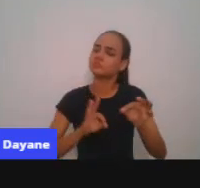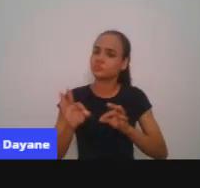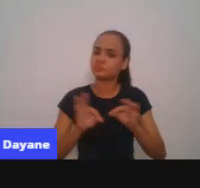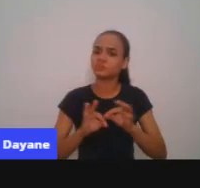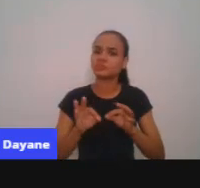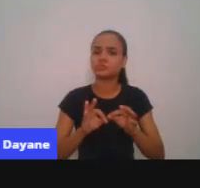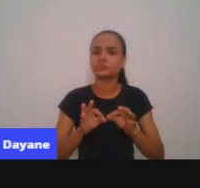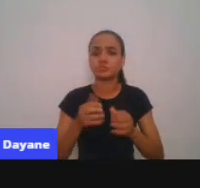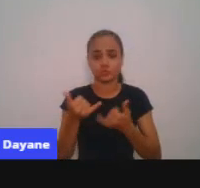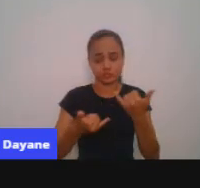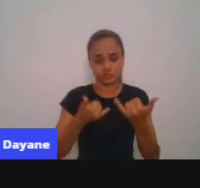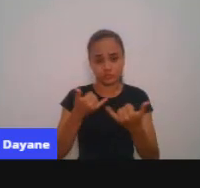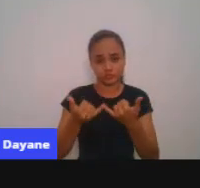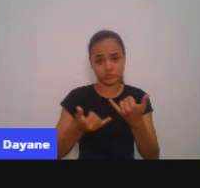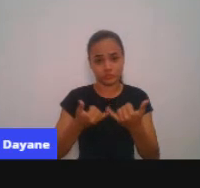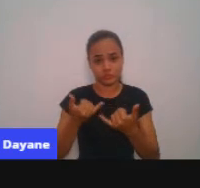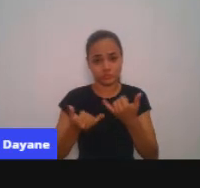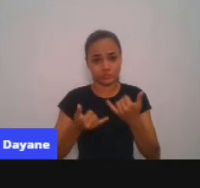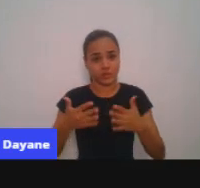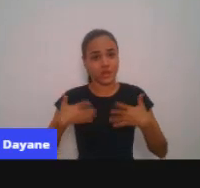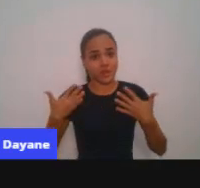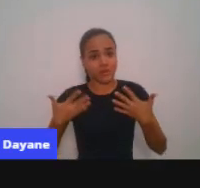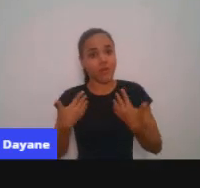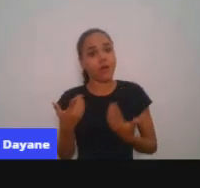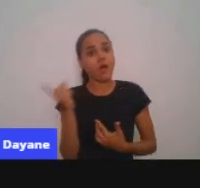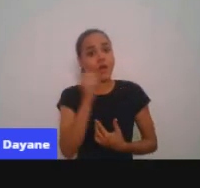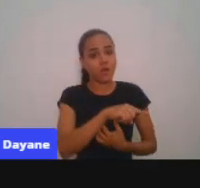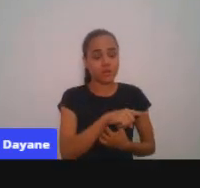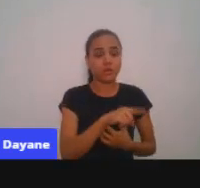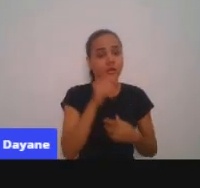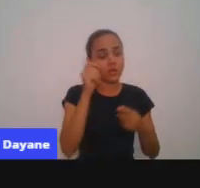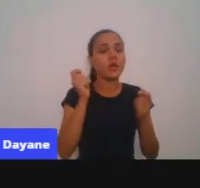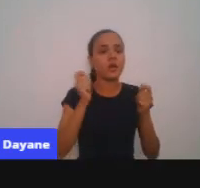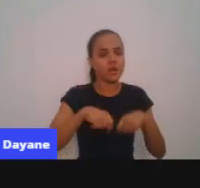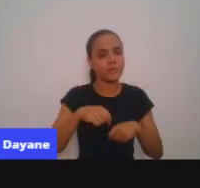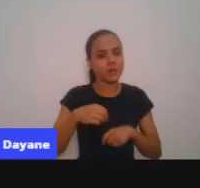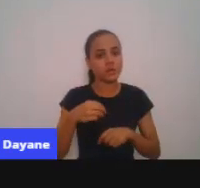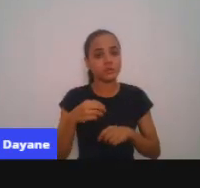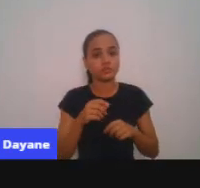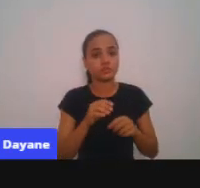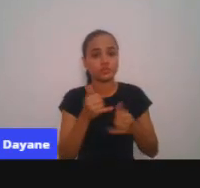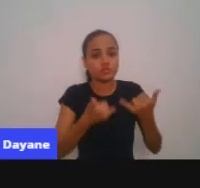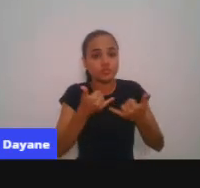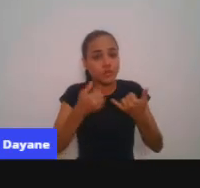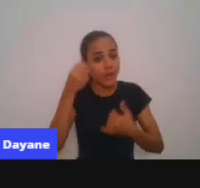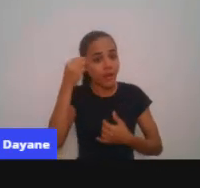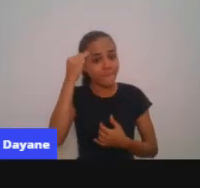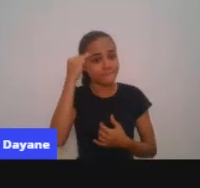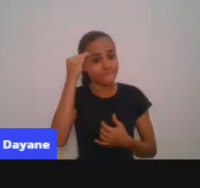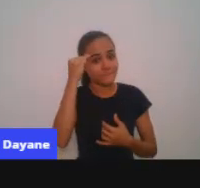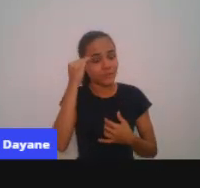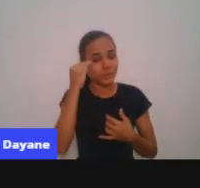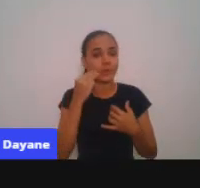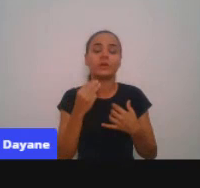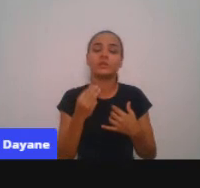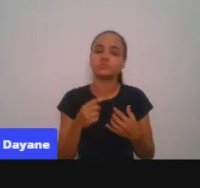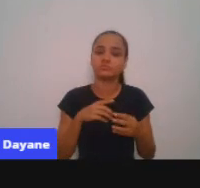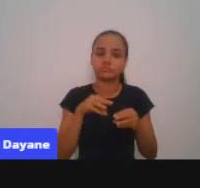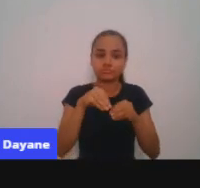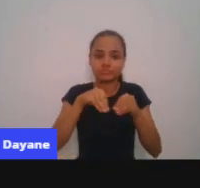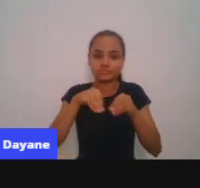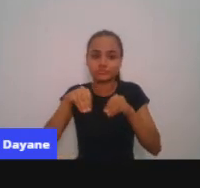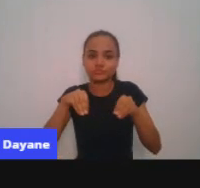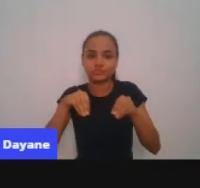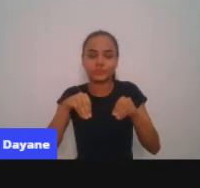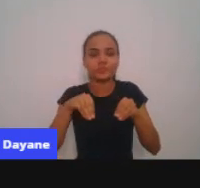memória. Esses dois links mostram como fazer isso. Só que daí você pode pensar assim, nossa, se eu